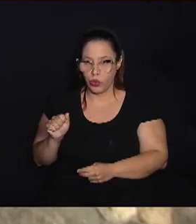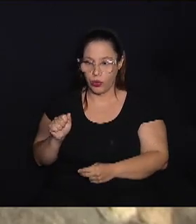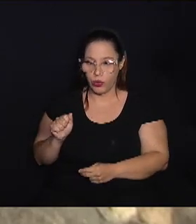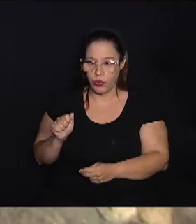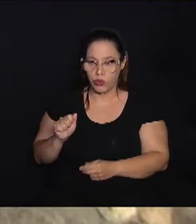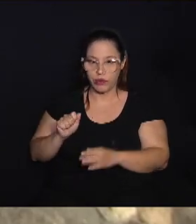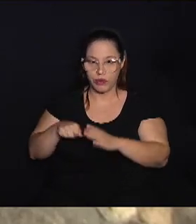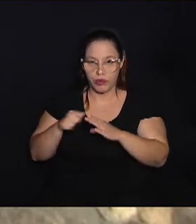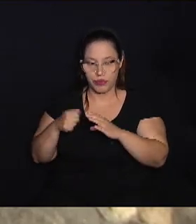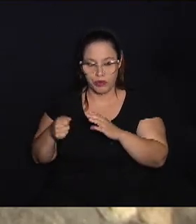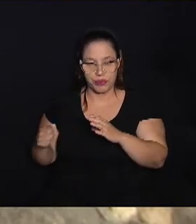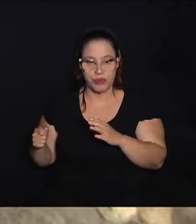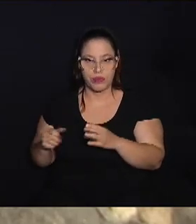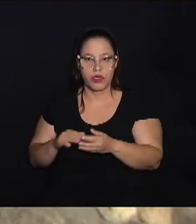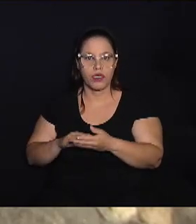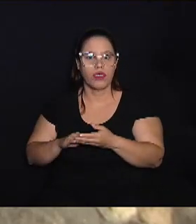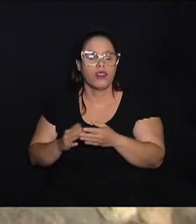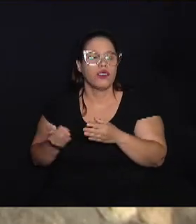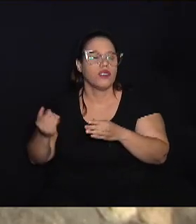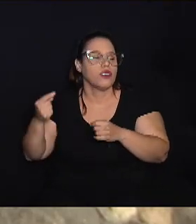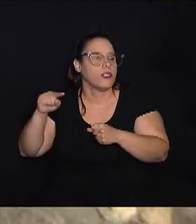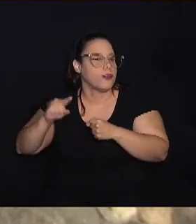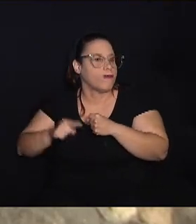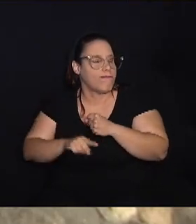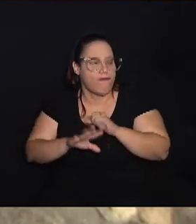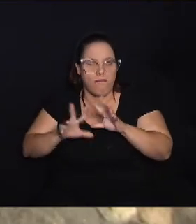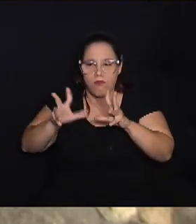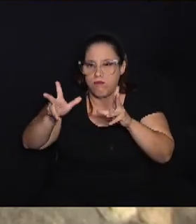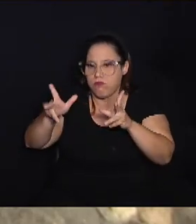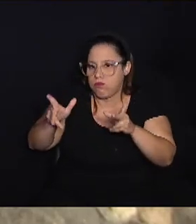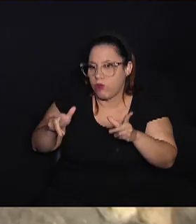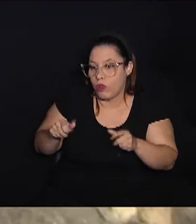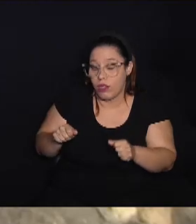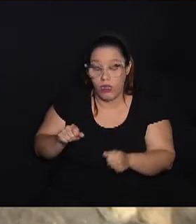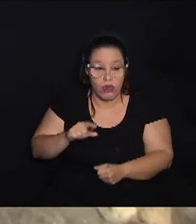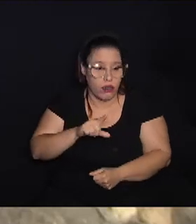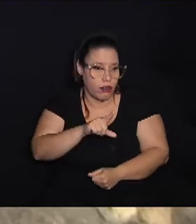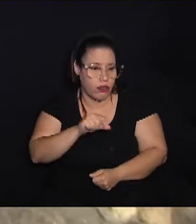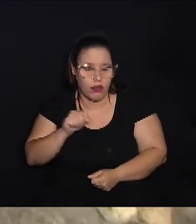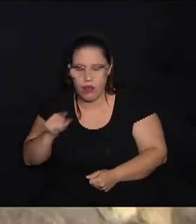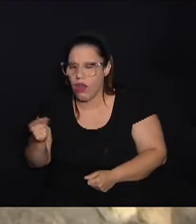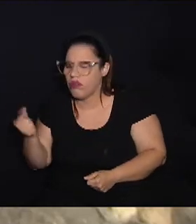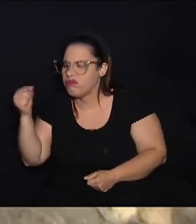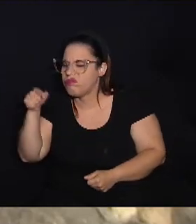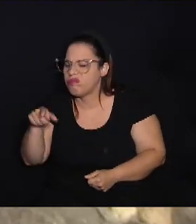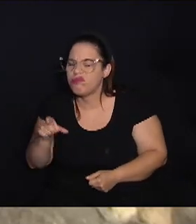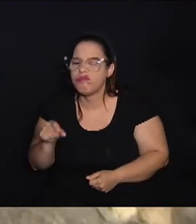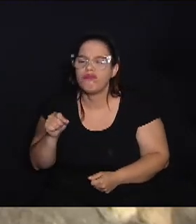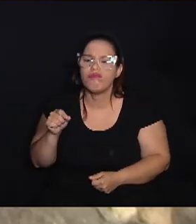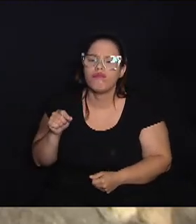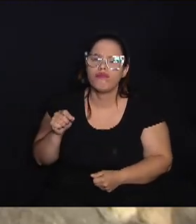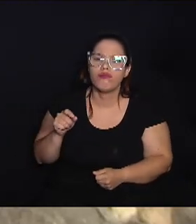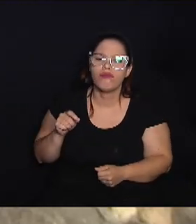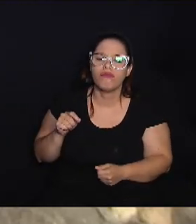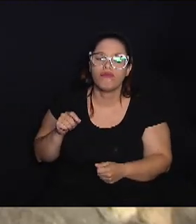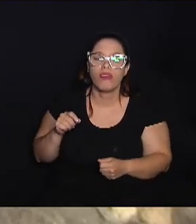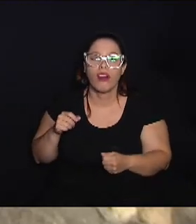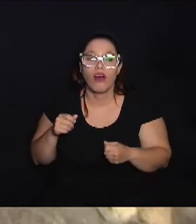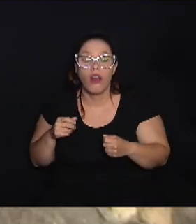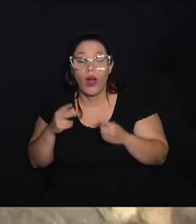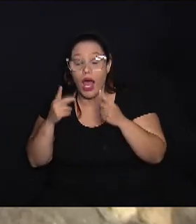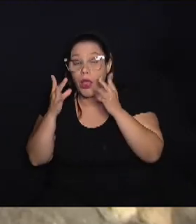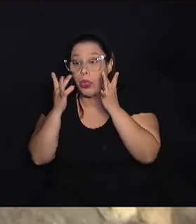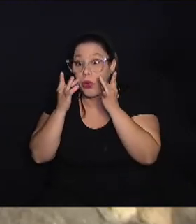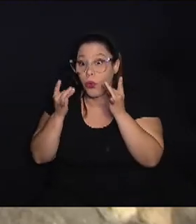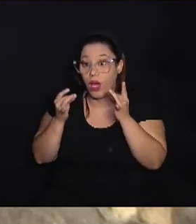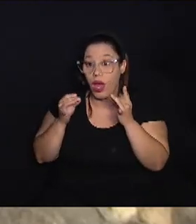uma imersão, conhecem todas as áreas da produtora e escolhem onde eles querem ficar. Então, alguns querem atuar, outros ficarem no som,